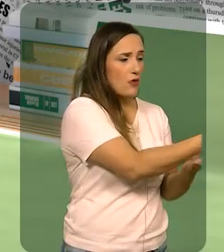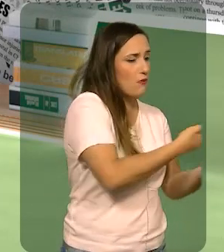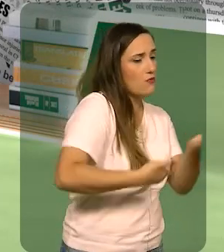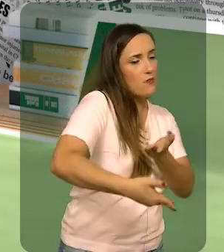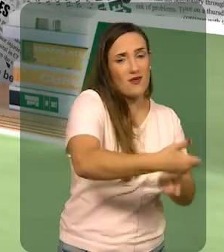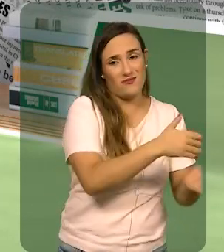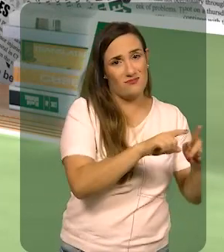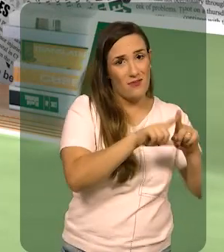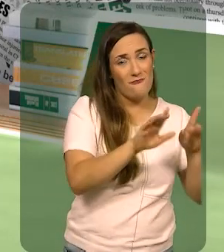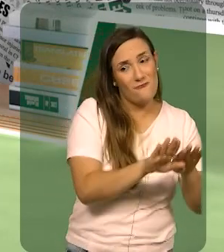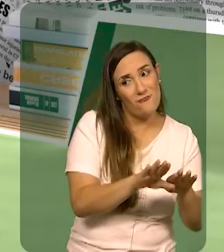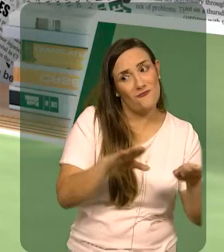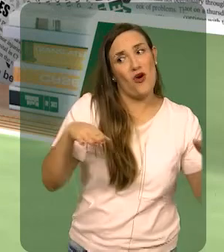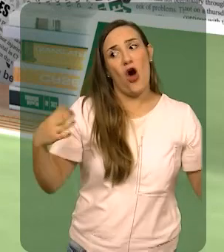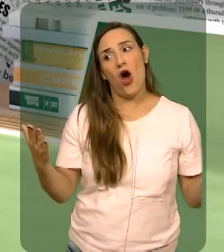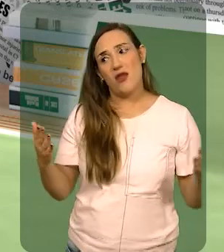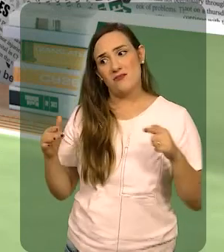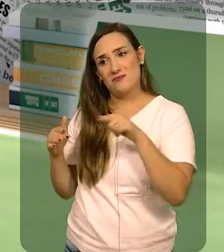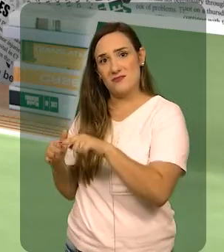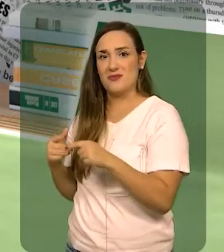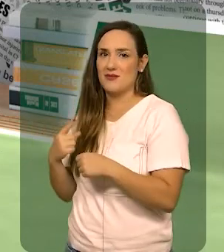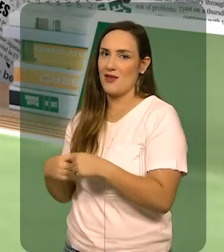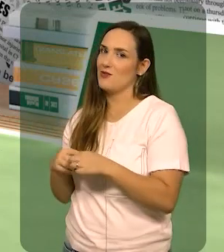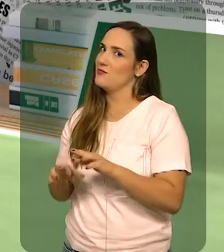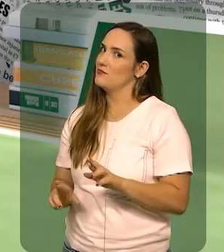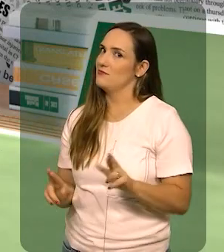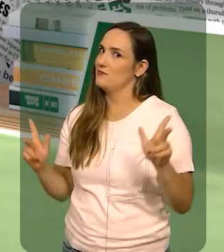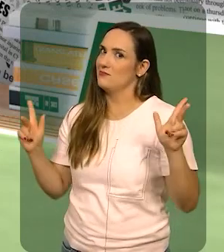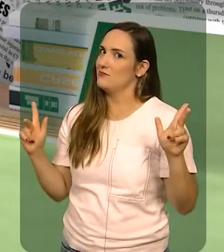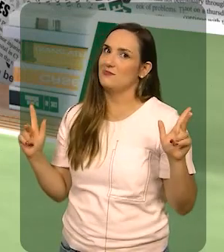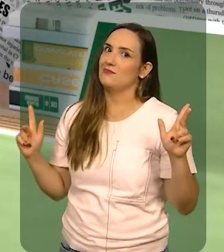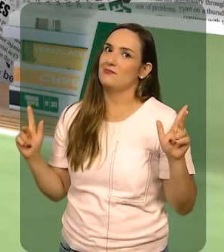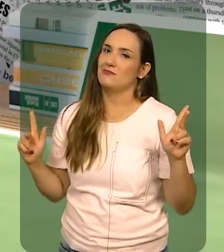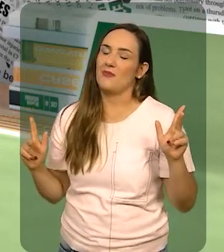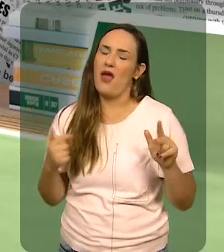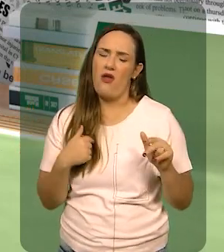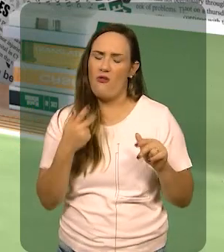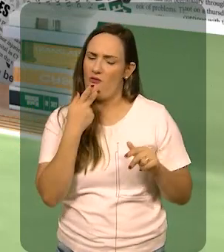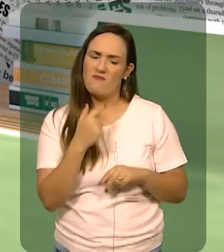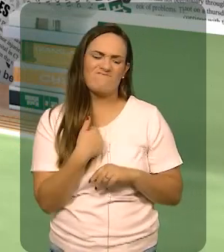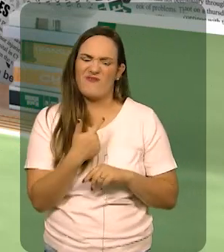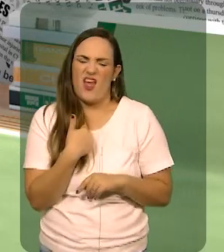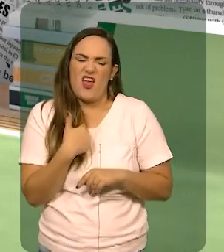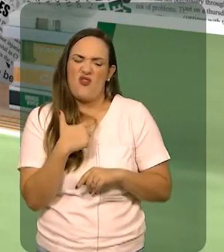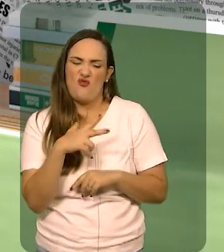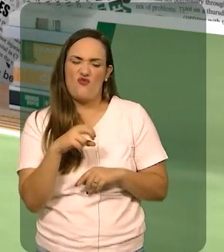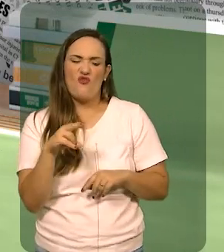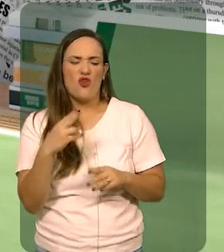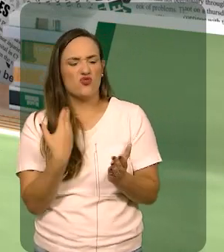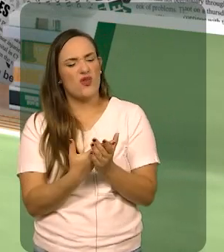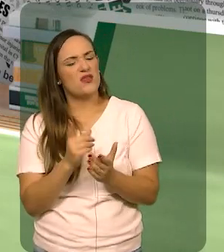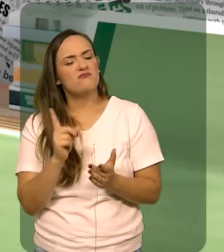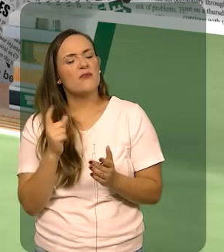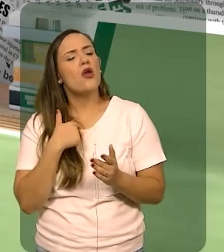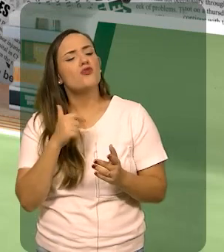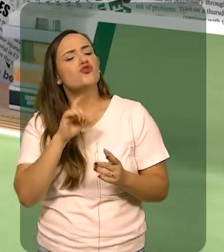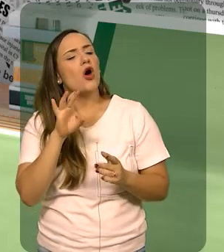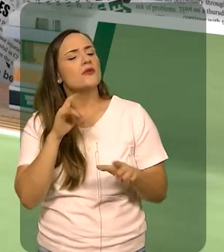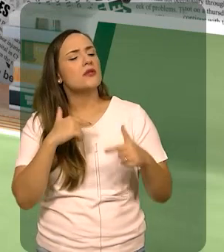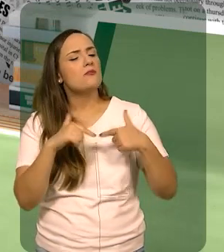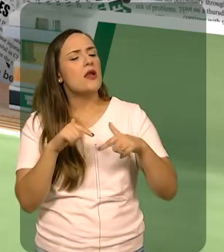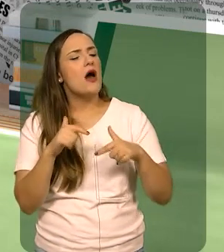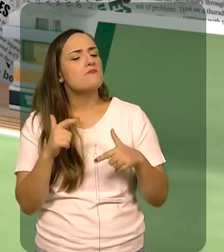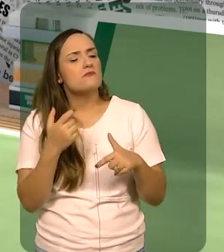aldeia é uma outra realidade, né? Então, falei, então não vou estudar, né? Então não vou sair fora da aldeia, vou ficar